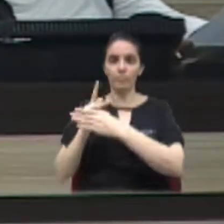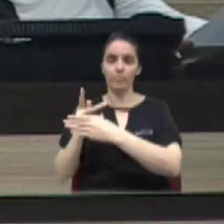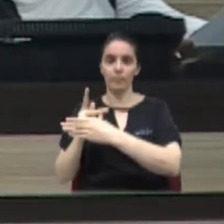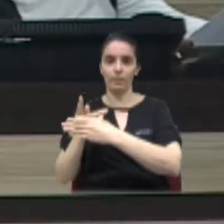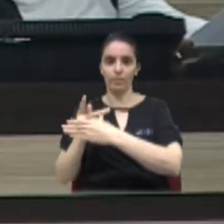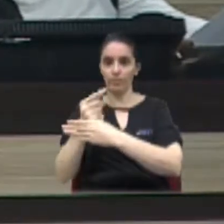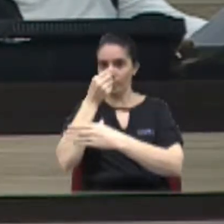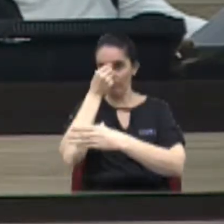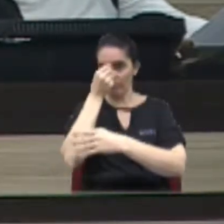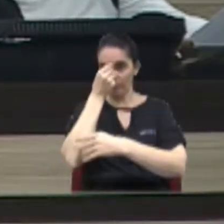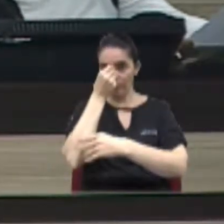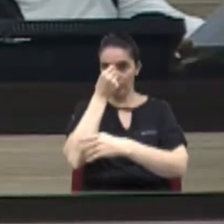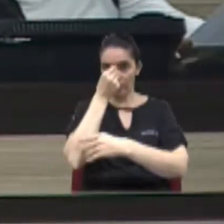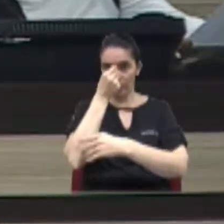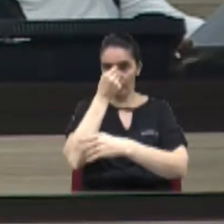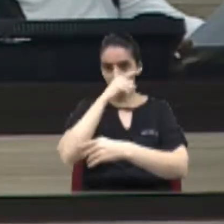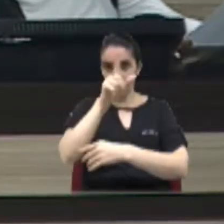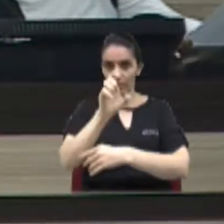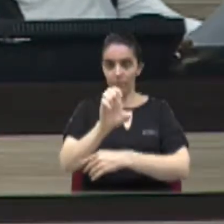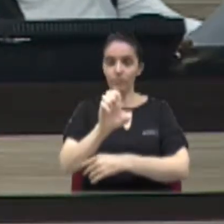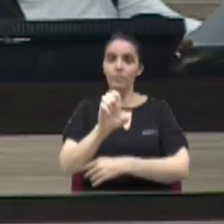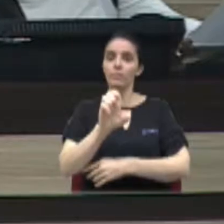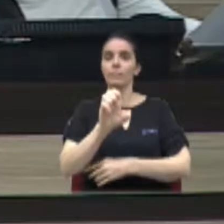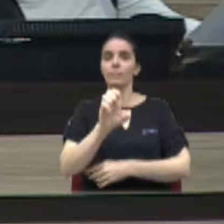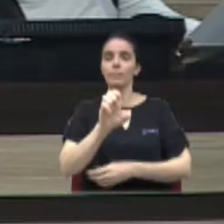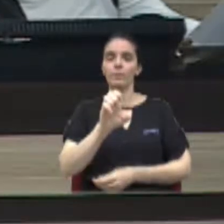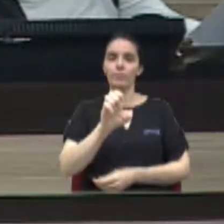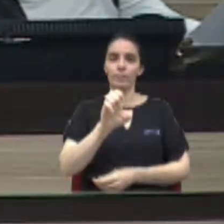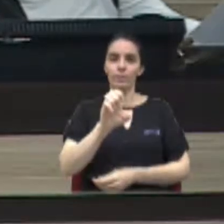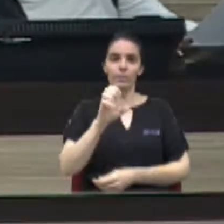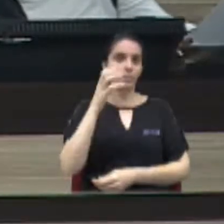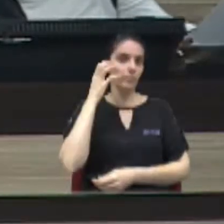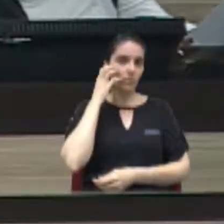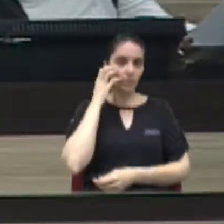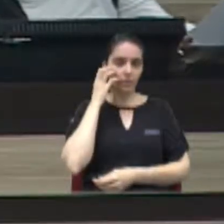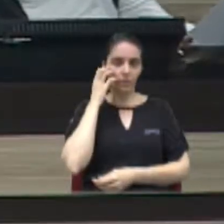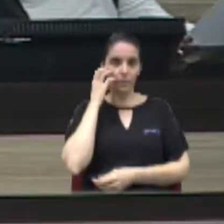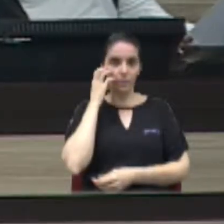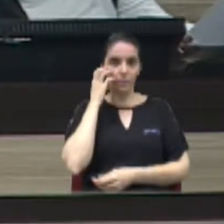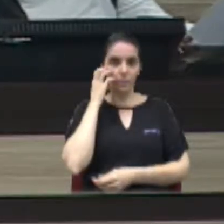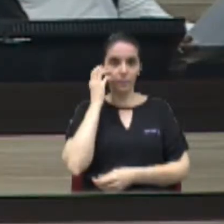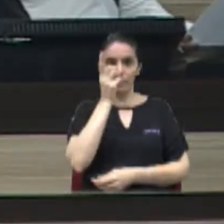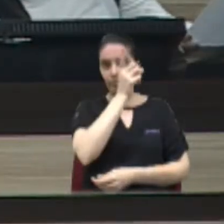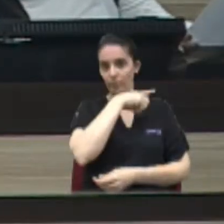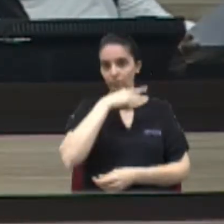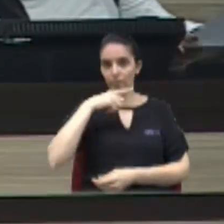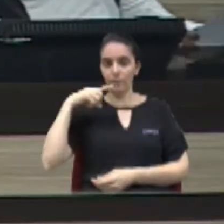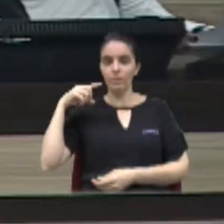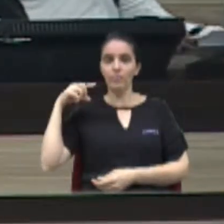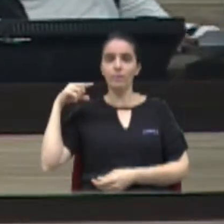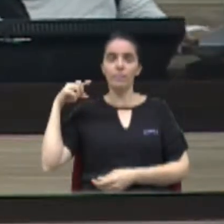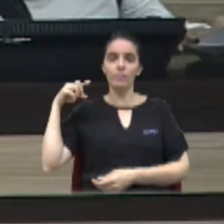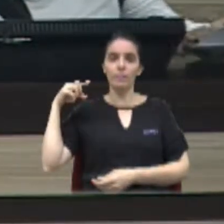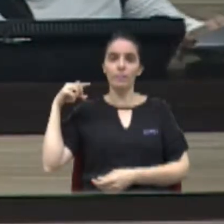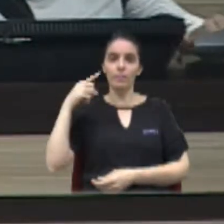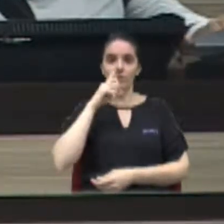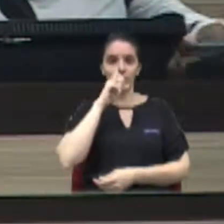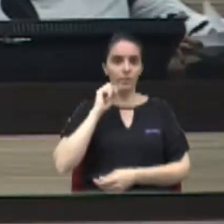Oliveira, Jorge de Freitas, José Roberto Bernardo, Marcelo Rossi, Mara Costa,